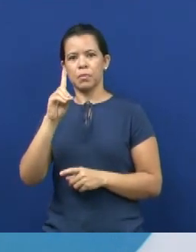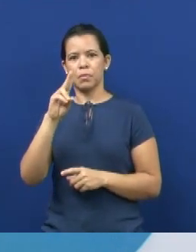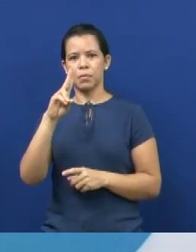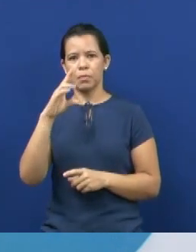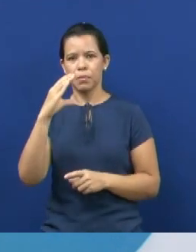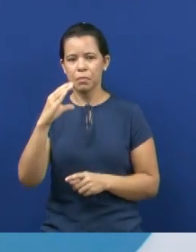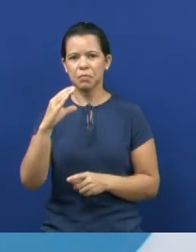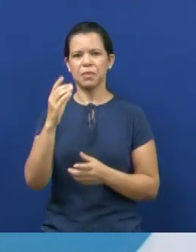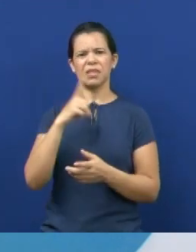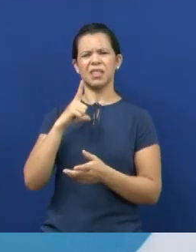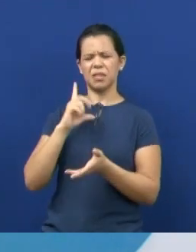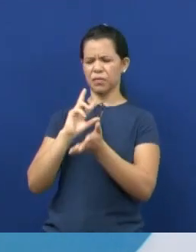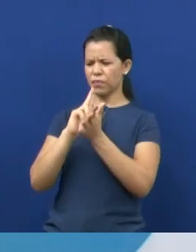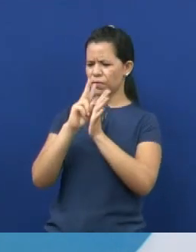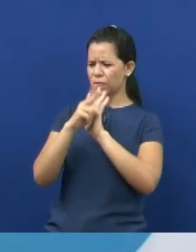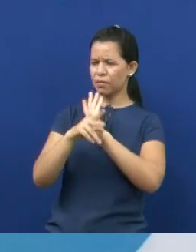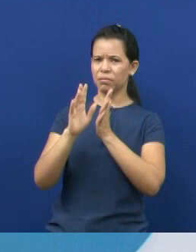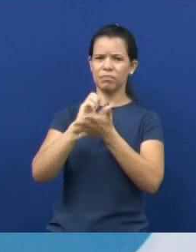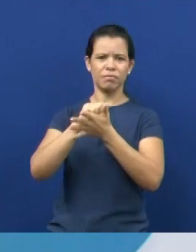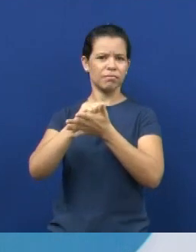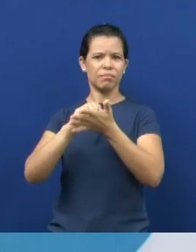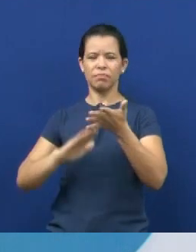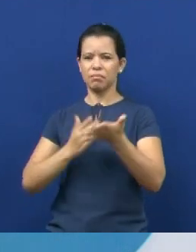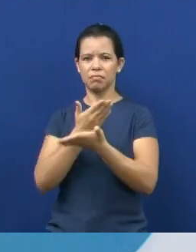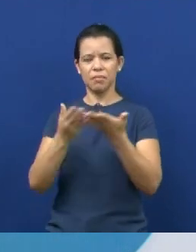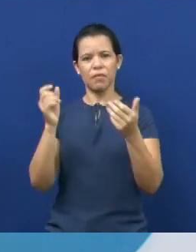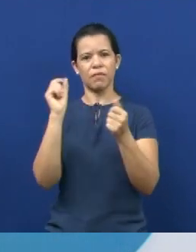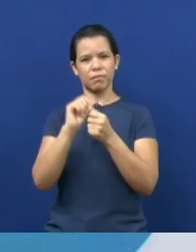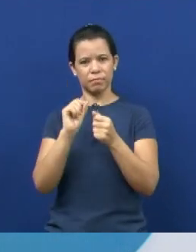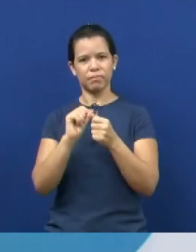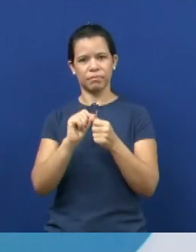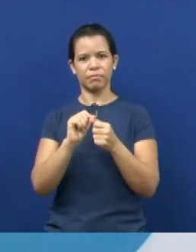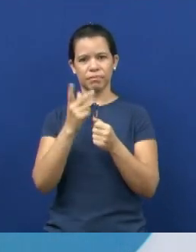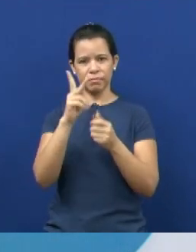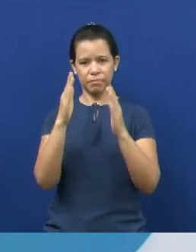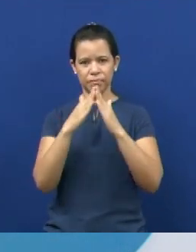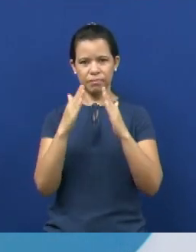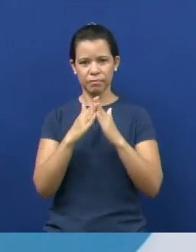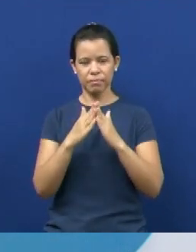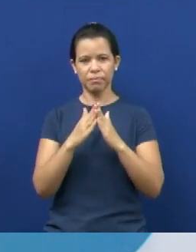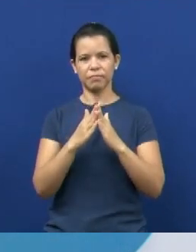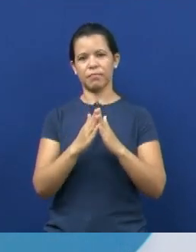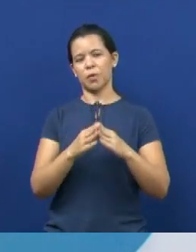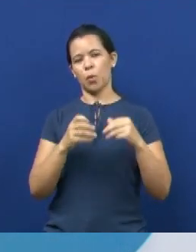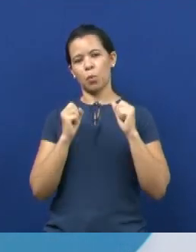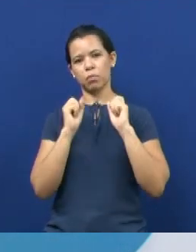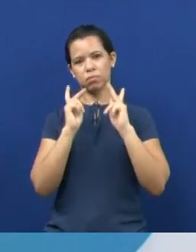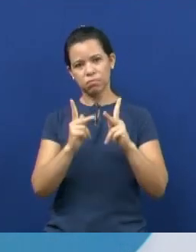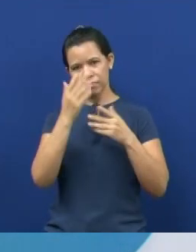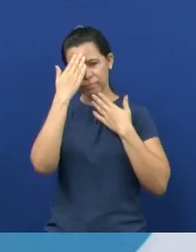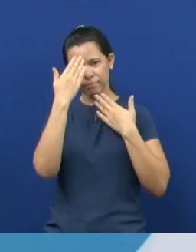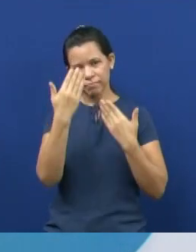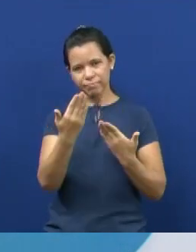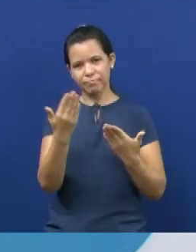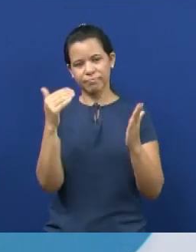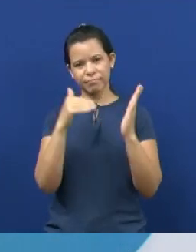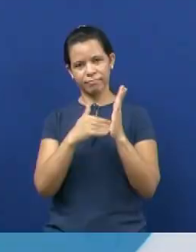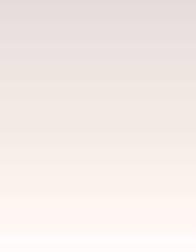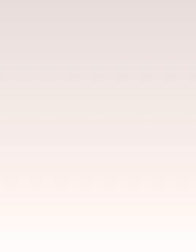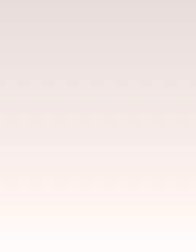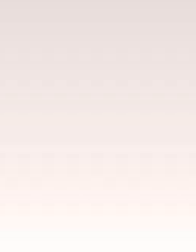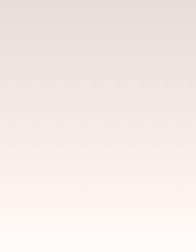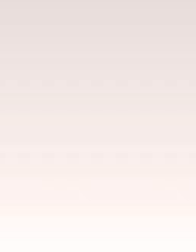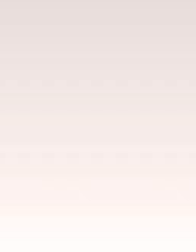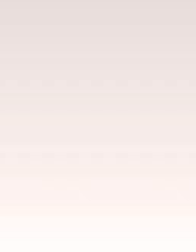e não vai perder a oportunidade de conhecer mais um pouquinho sobre o nosso teatro é isso aí muito obrigado e aguardamos você na nossa